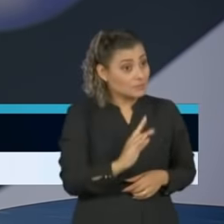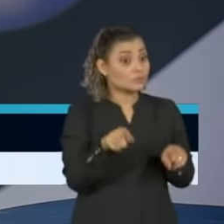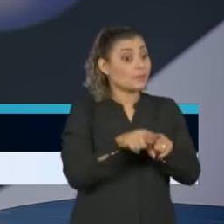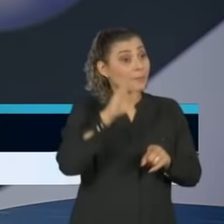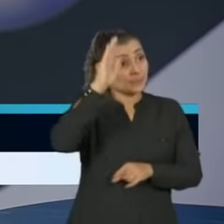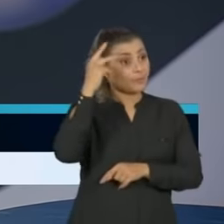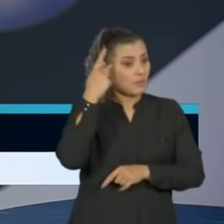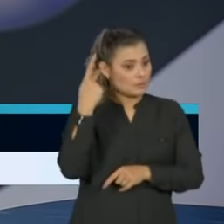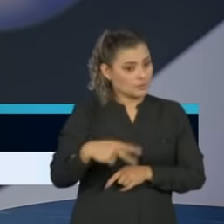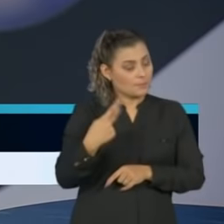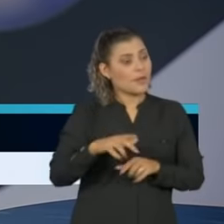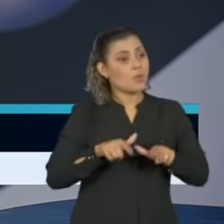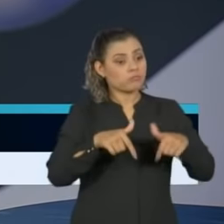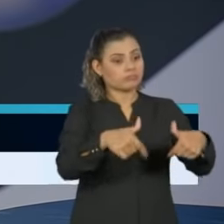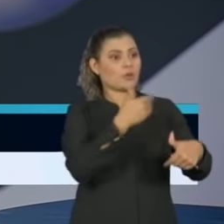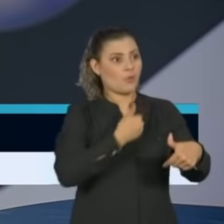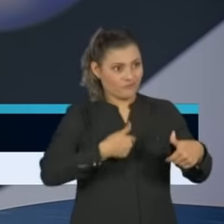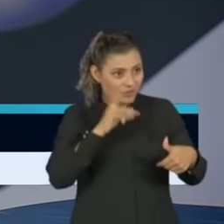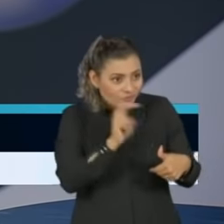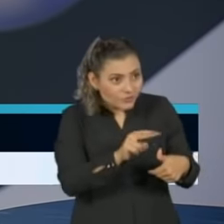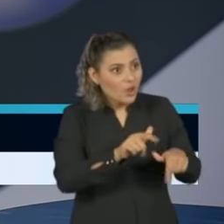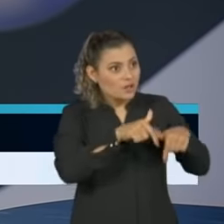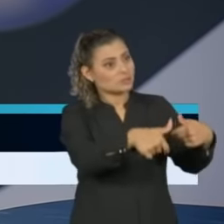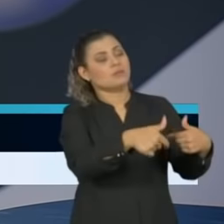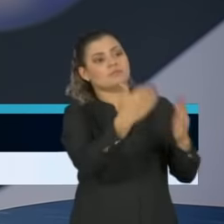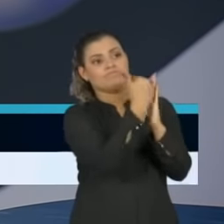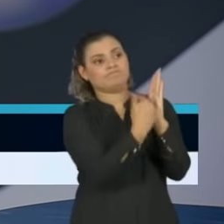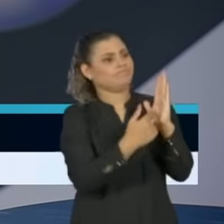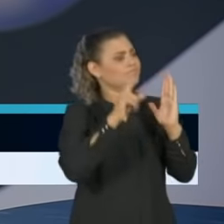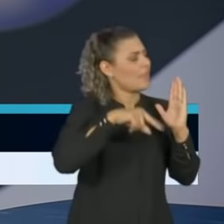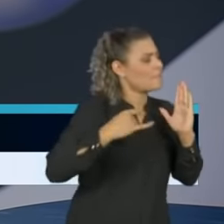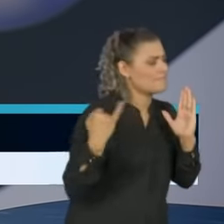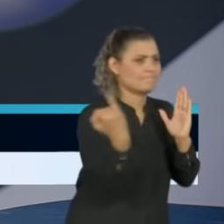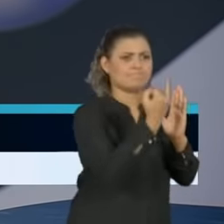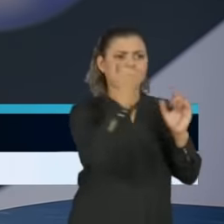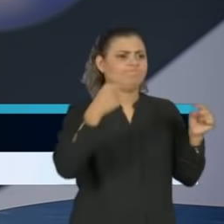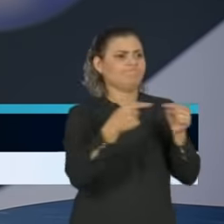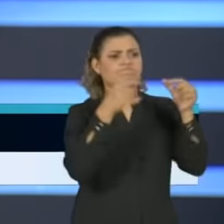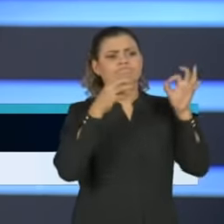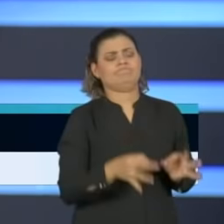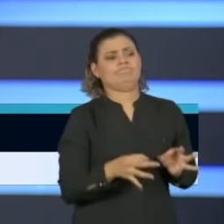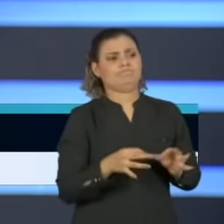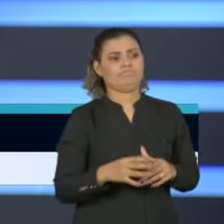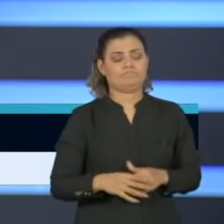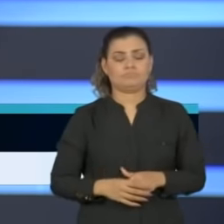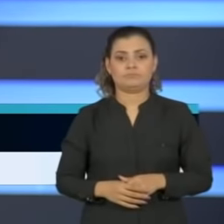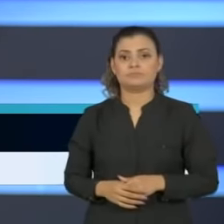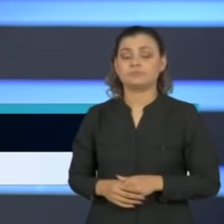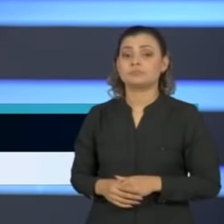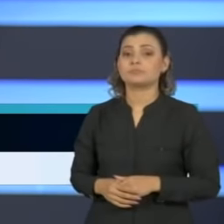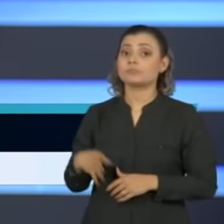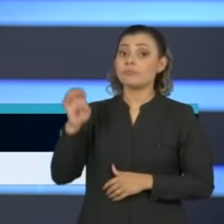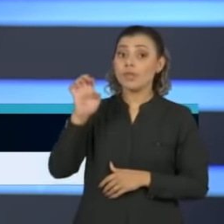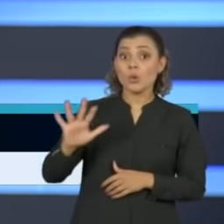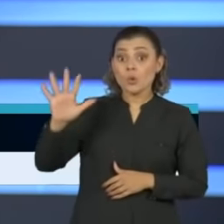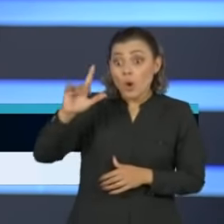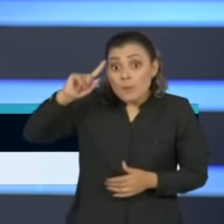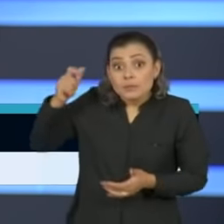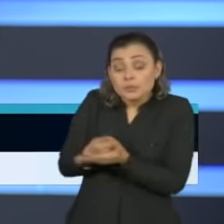com essas medidas que o governo acabou de tomar, que são, do meu ponto de vista, totalmente adequadas. Doutor Paulo, a Europa decidiu